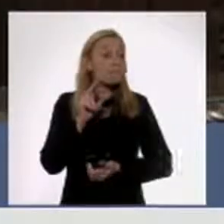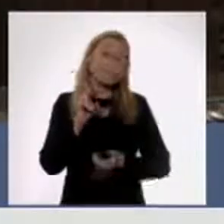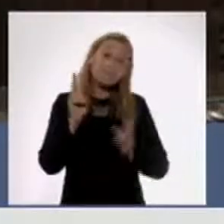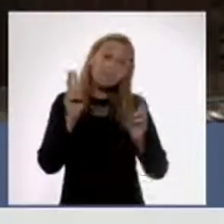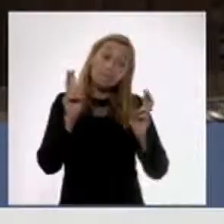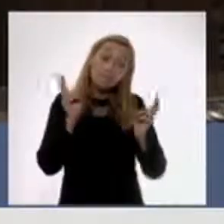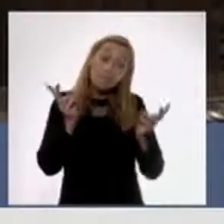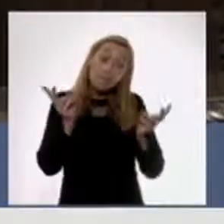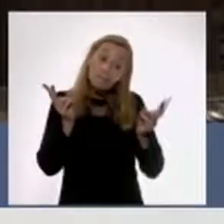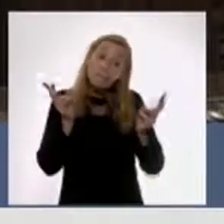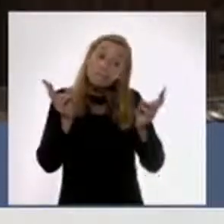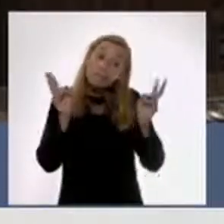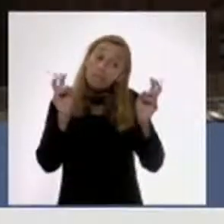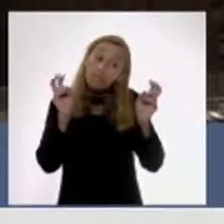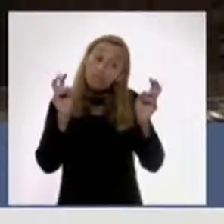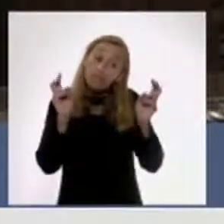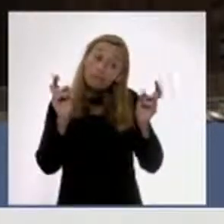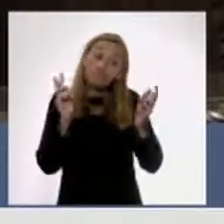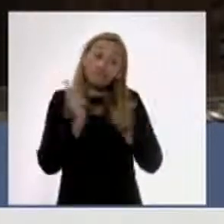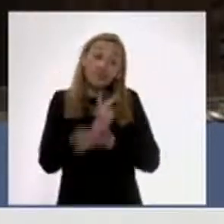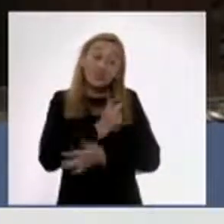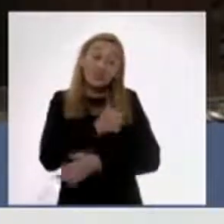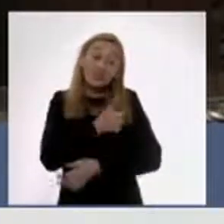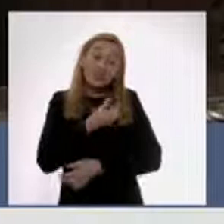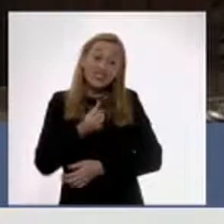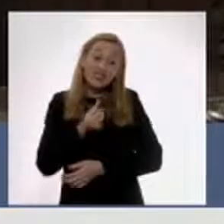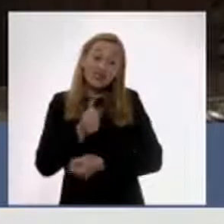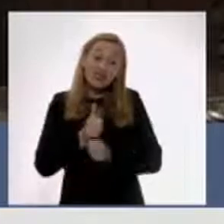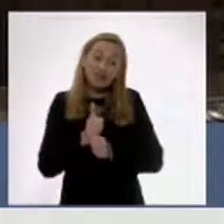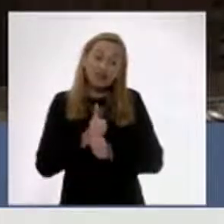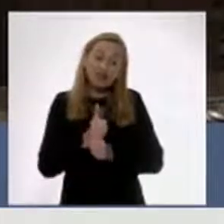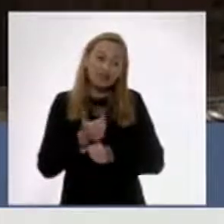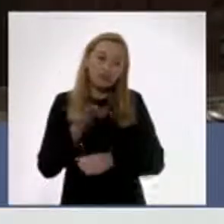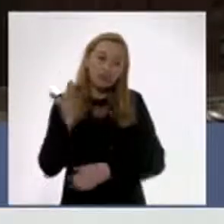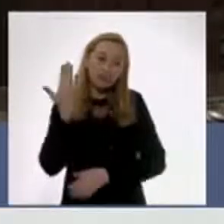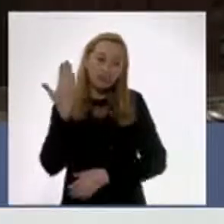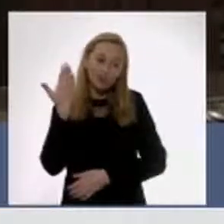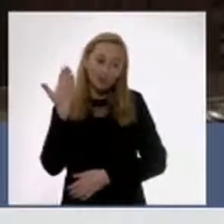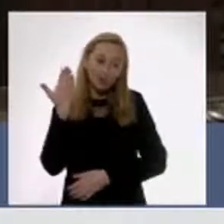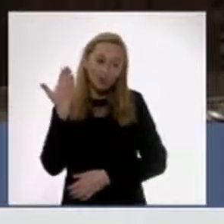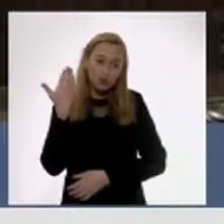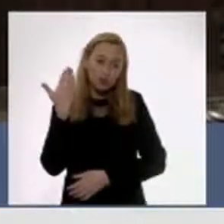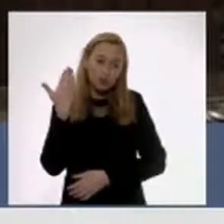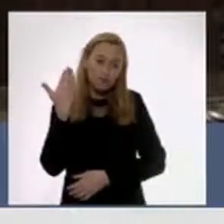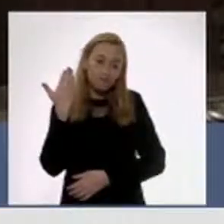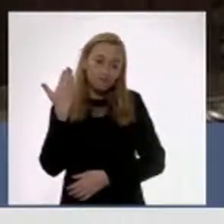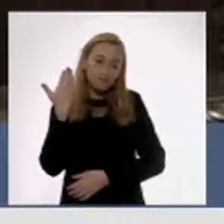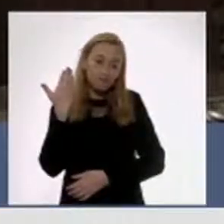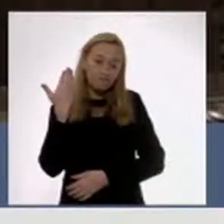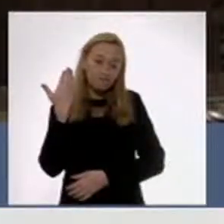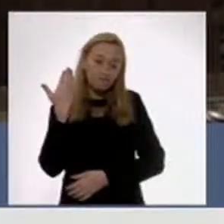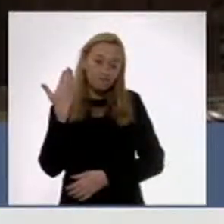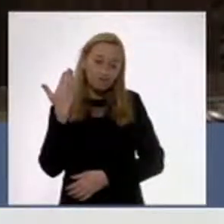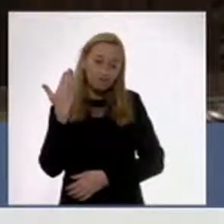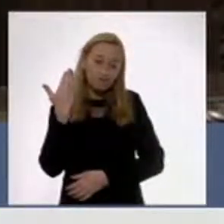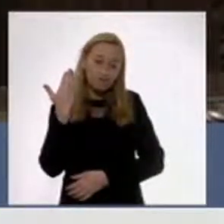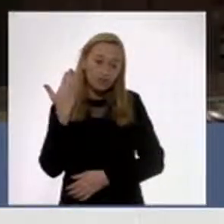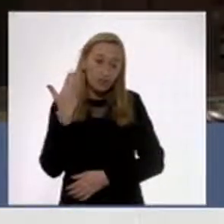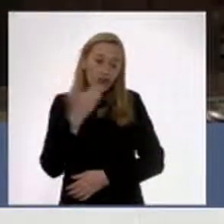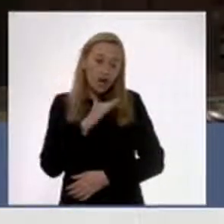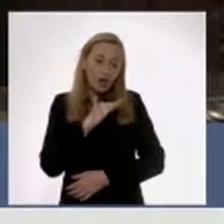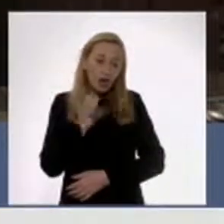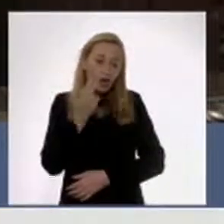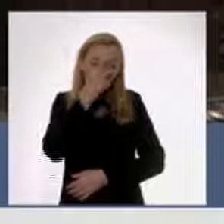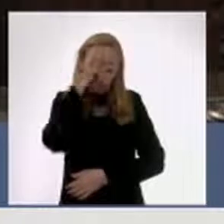lamentável ocorrido há 16 anos atrás, que foi a chacina do Borel.